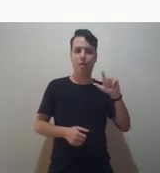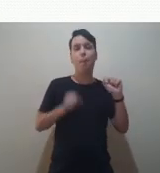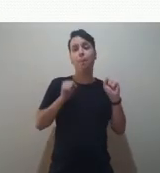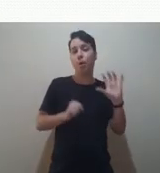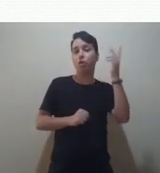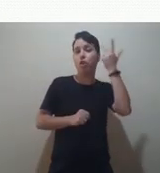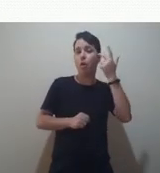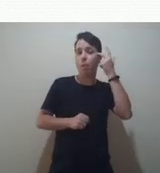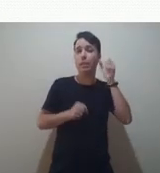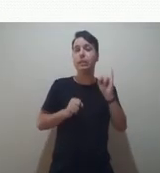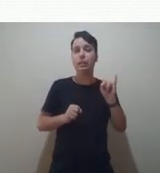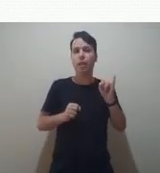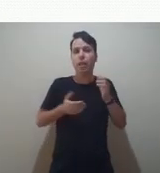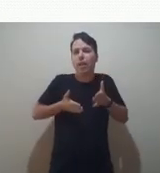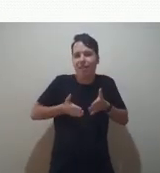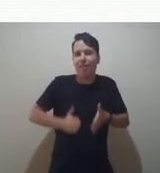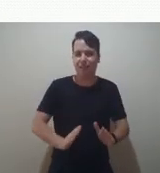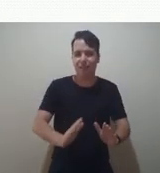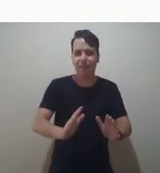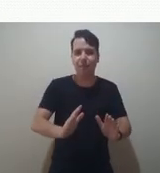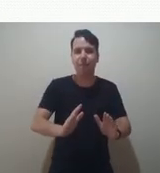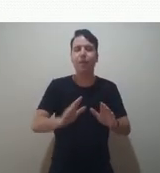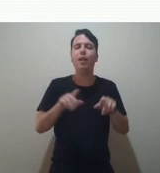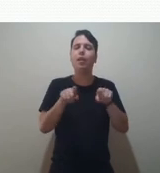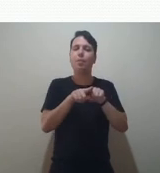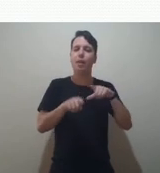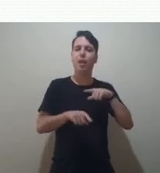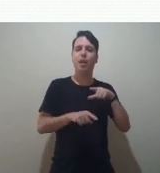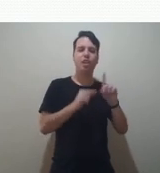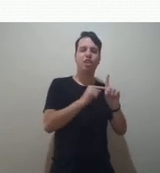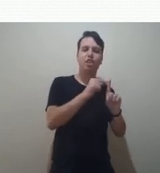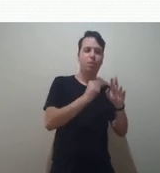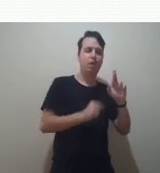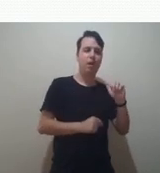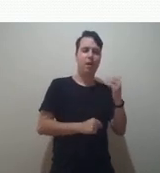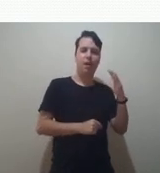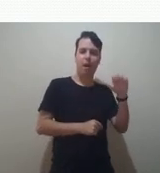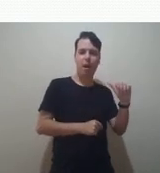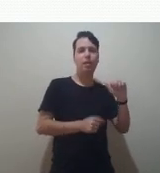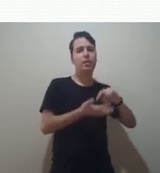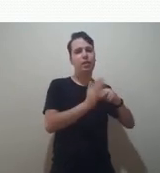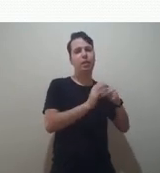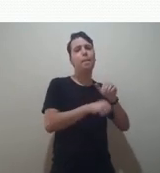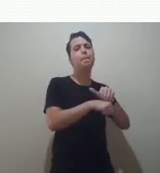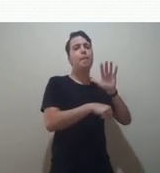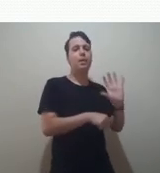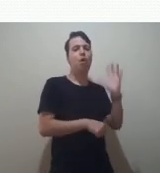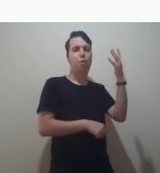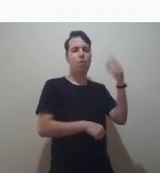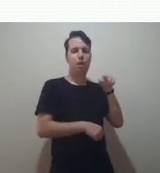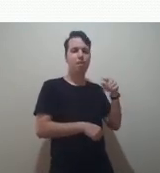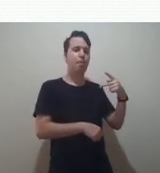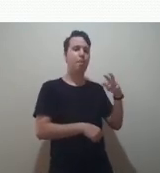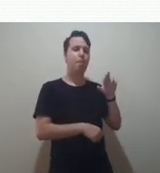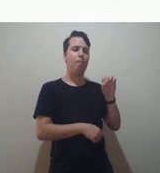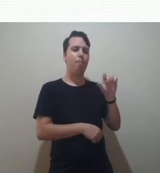naturalmente devido ao parto, no caso de partos distóxicos. Também existem algumas raças que